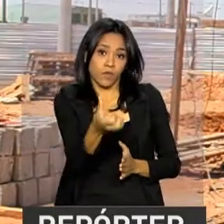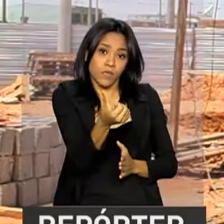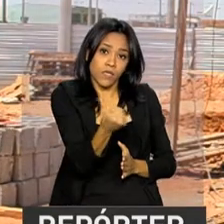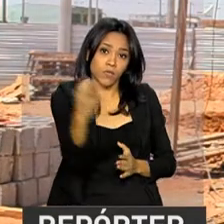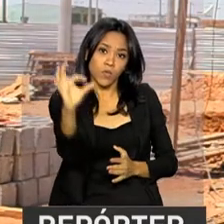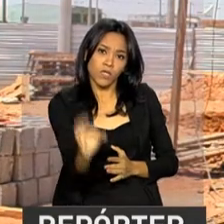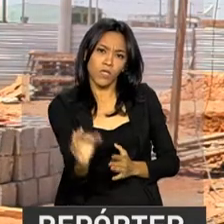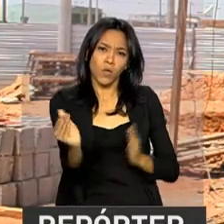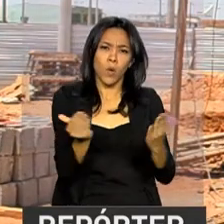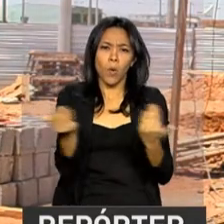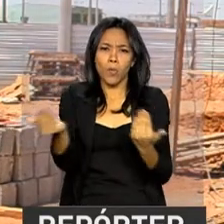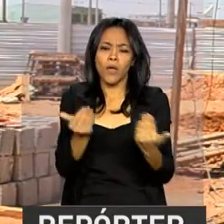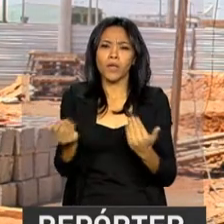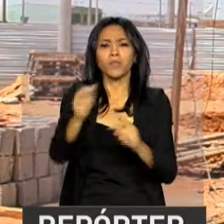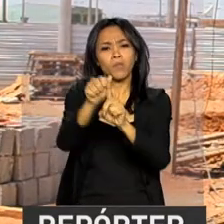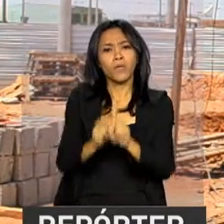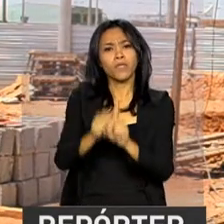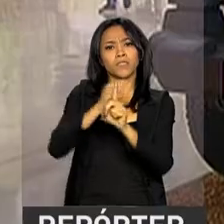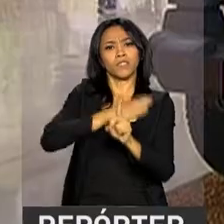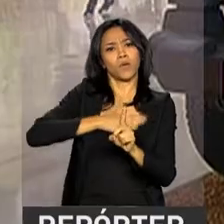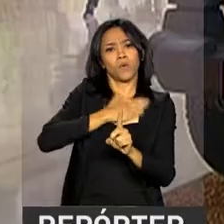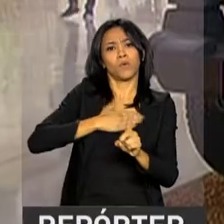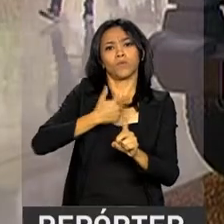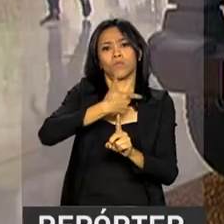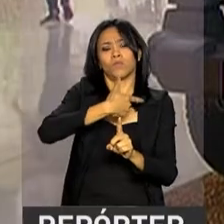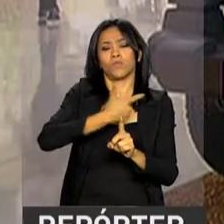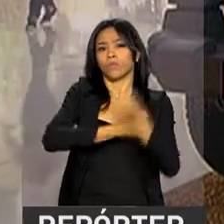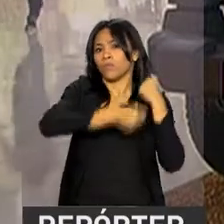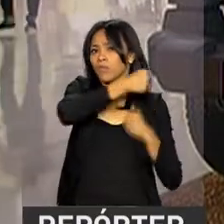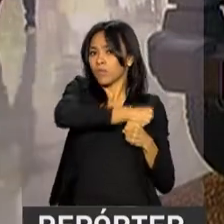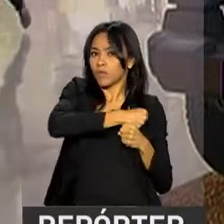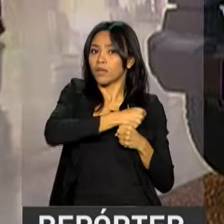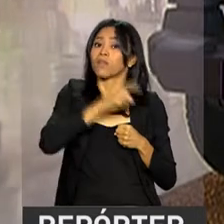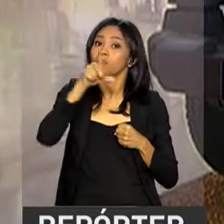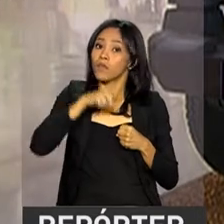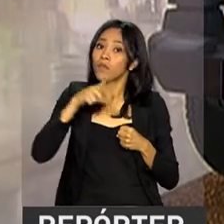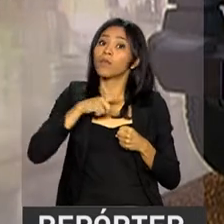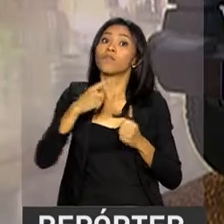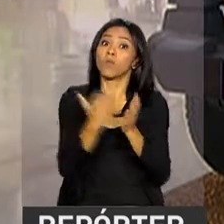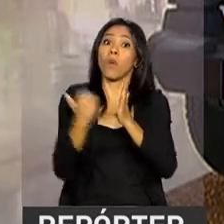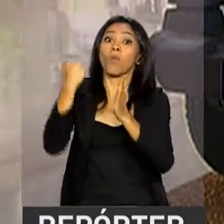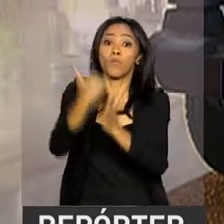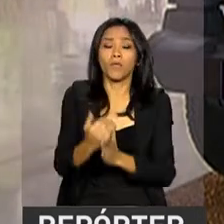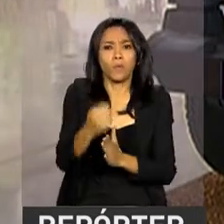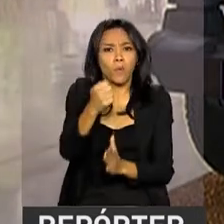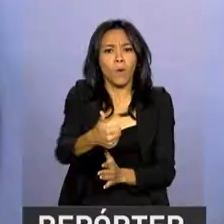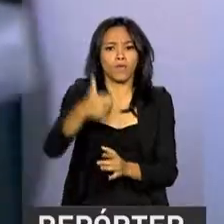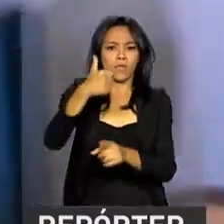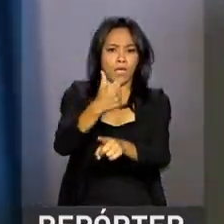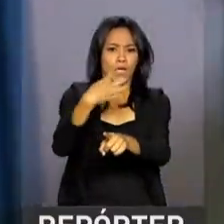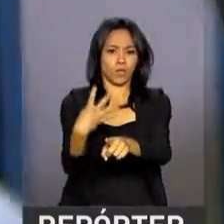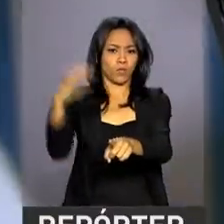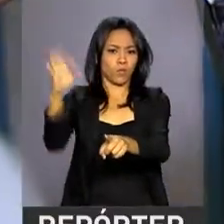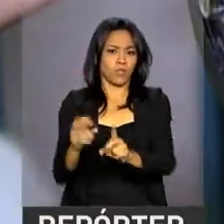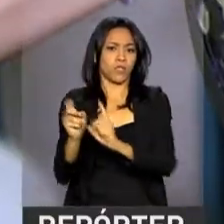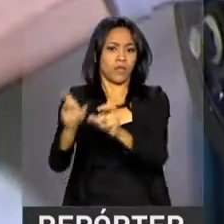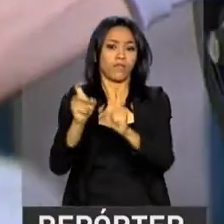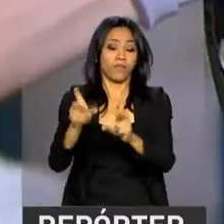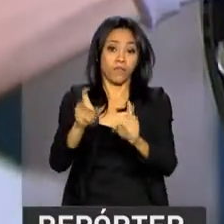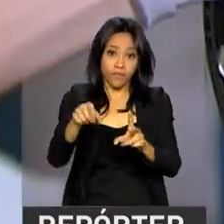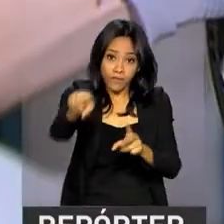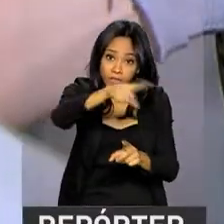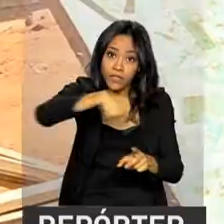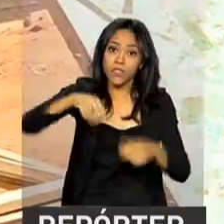comparação com agosto de 2016 destaque para o aumento de quase 14% nas vendas de veículos motos partes